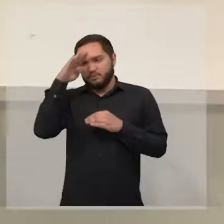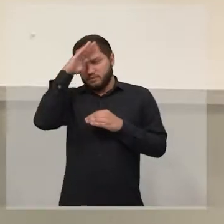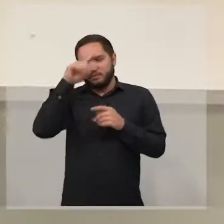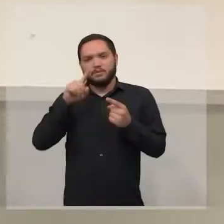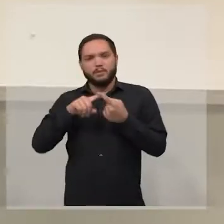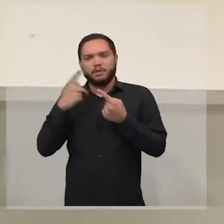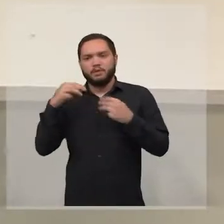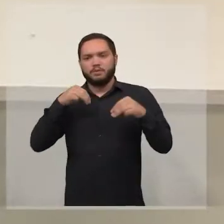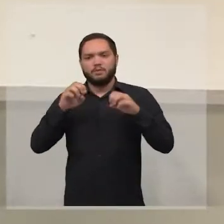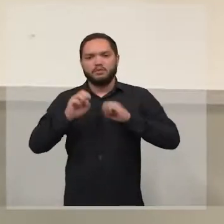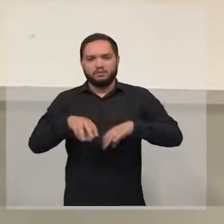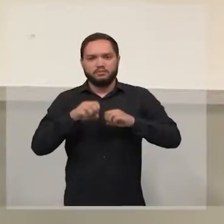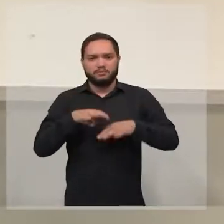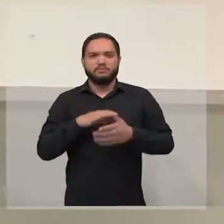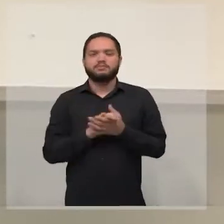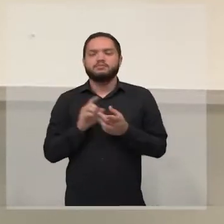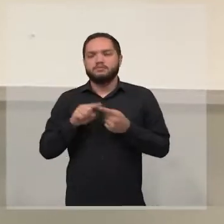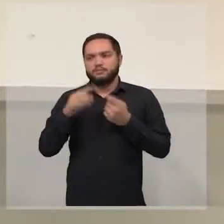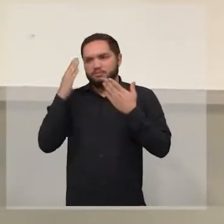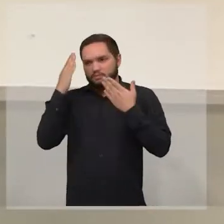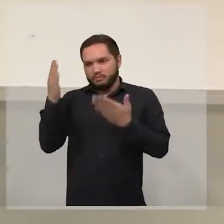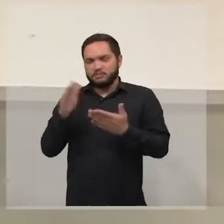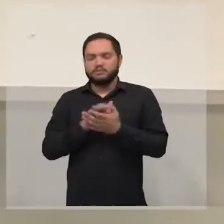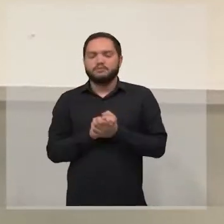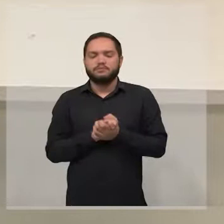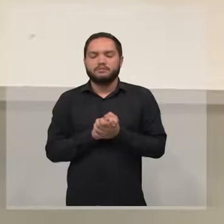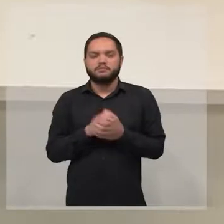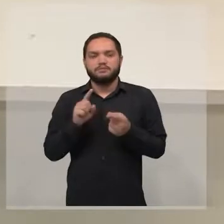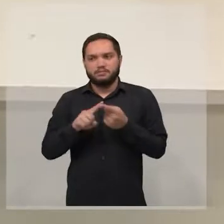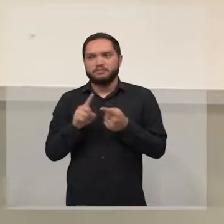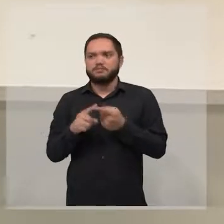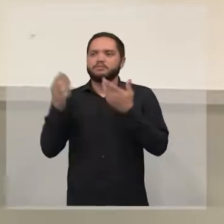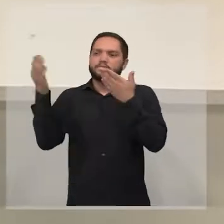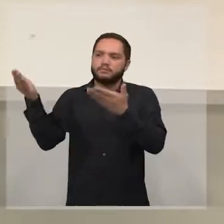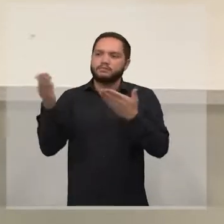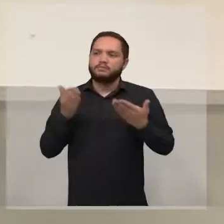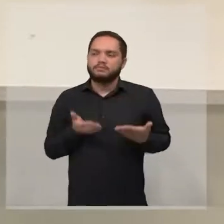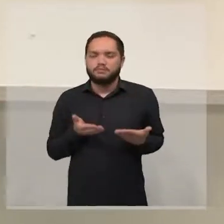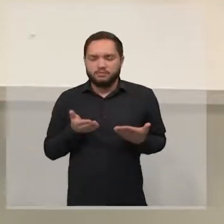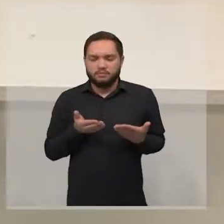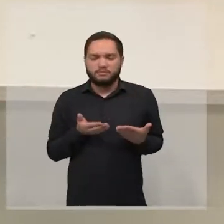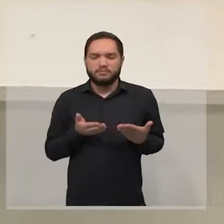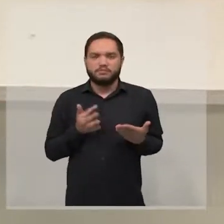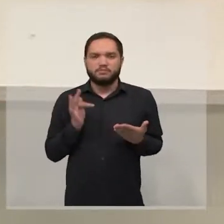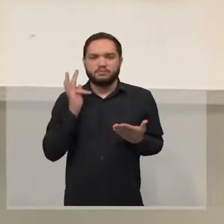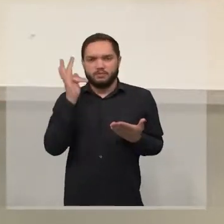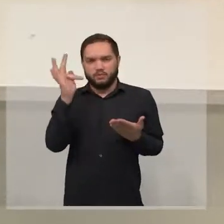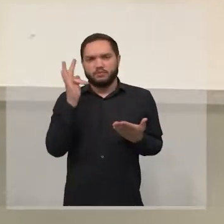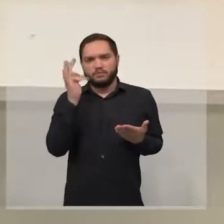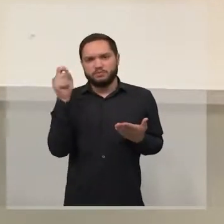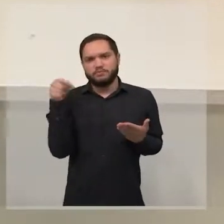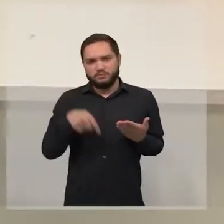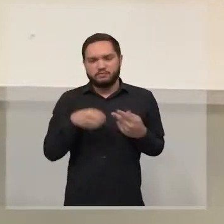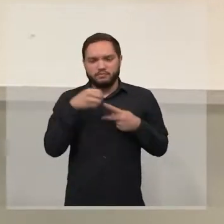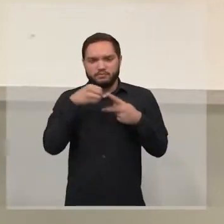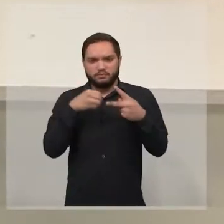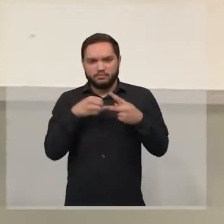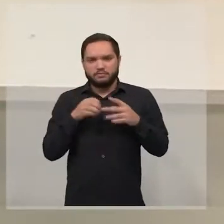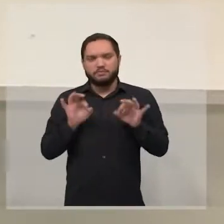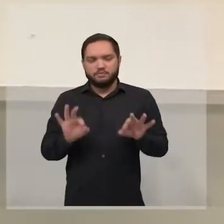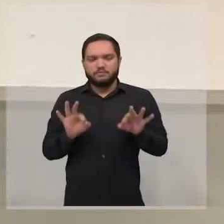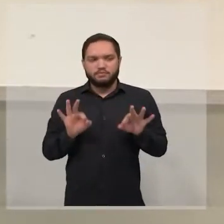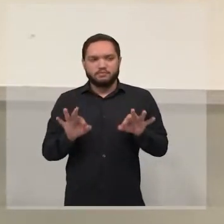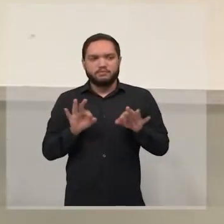nossos agradecimentos, ficam também o convite para o senhor voltar muito em breve aqui ao programa Pela Ordem, com certeza, vereador.